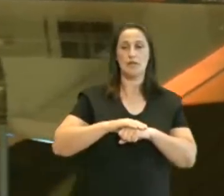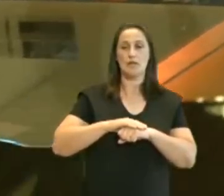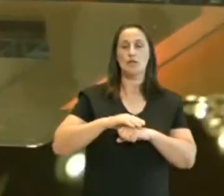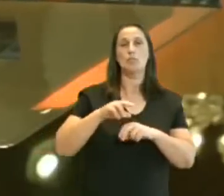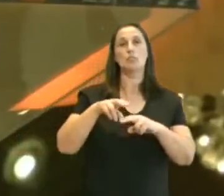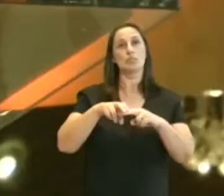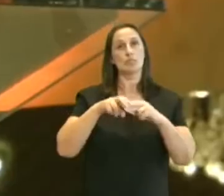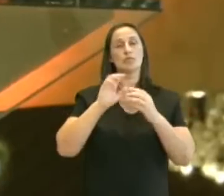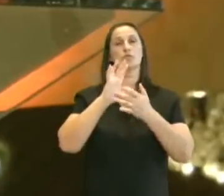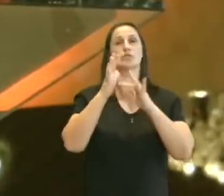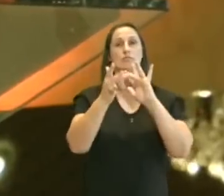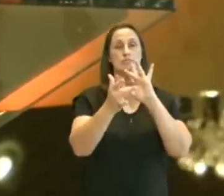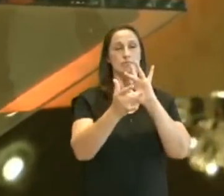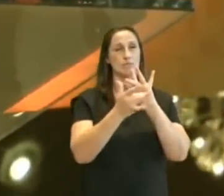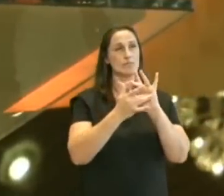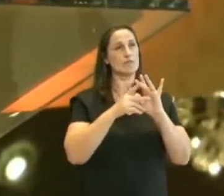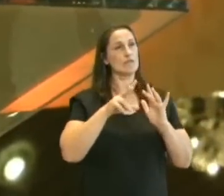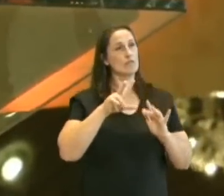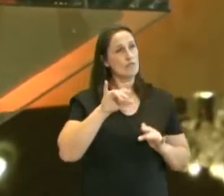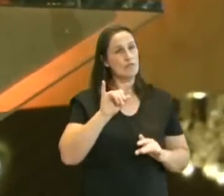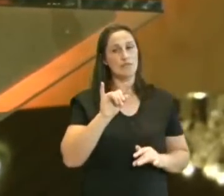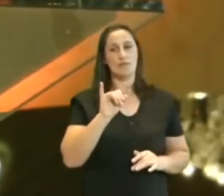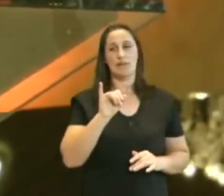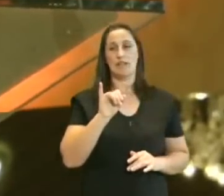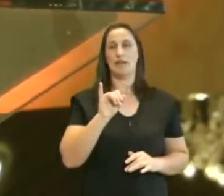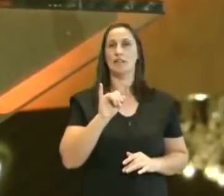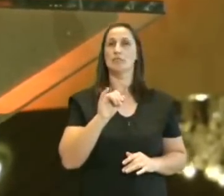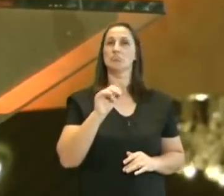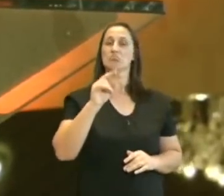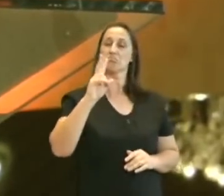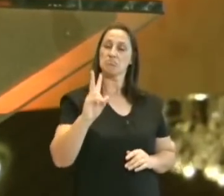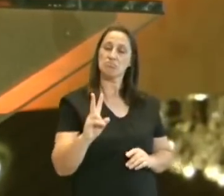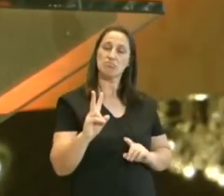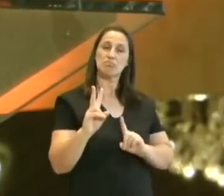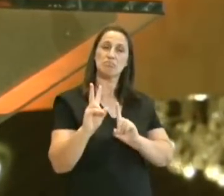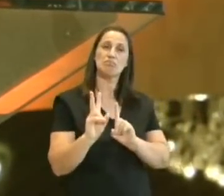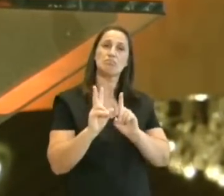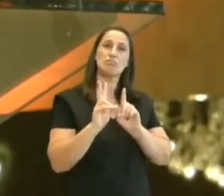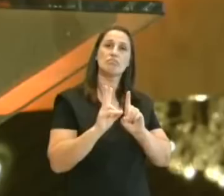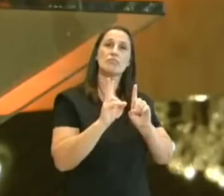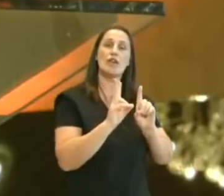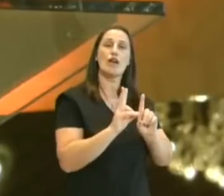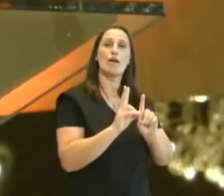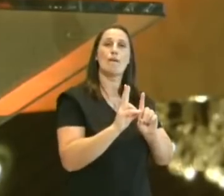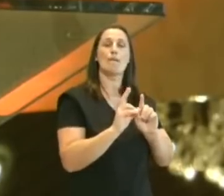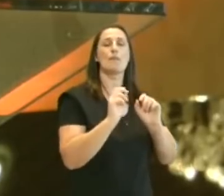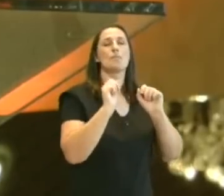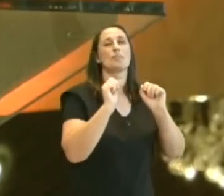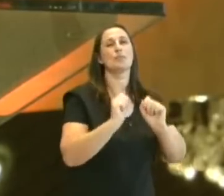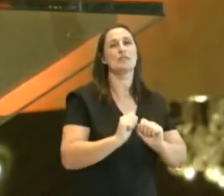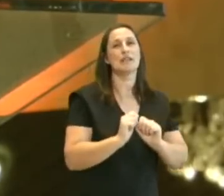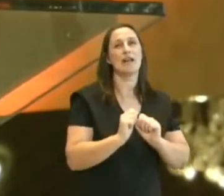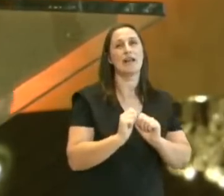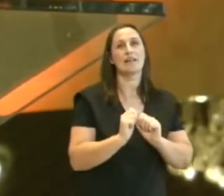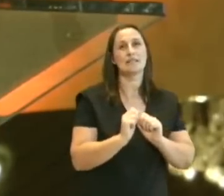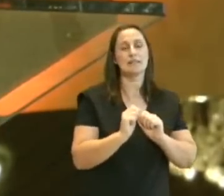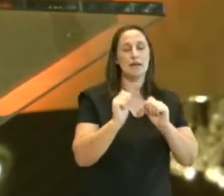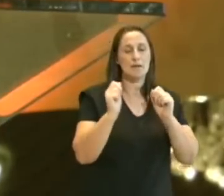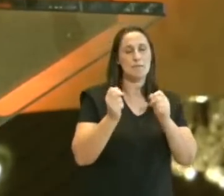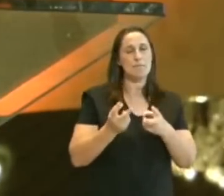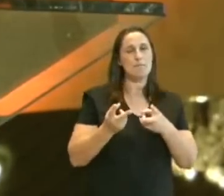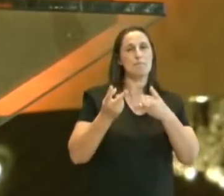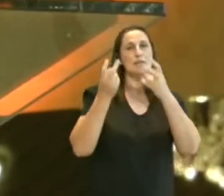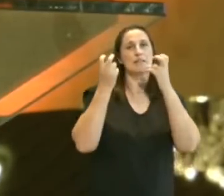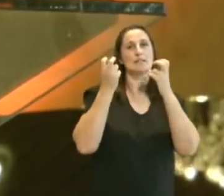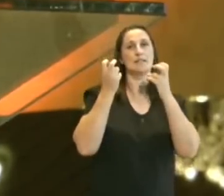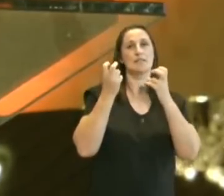gastar tanto tempo caminhando com eles, para que eles pudessem ressurgir das suas cinzas à luz da palavra de